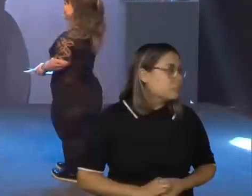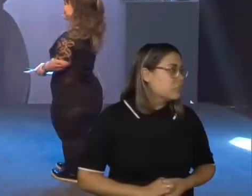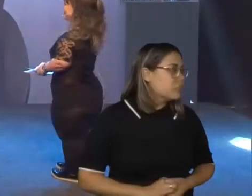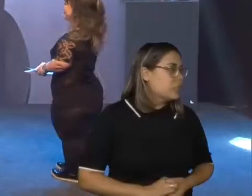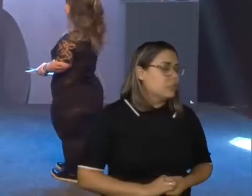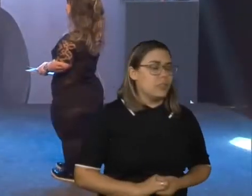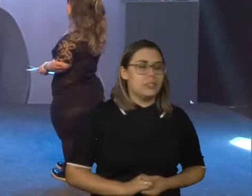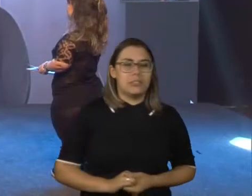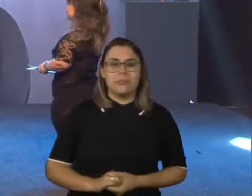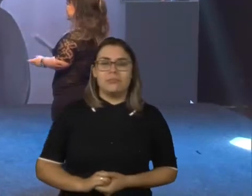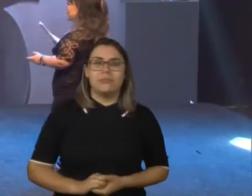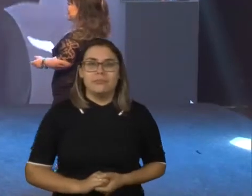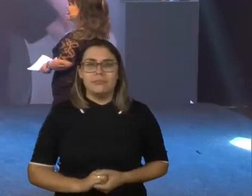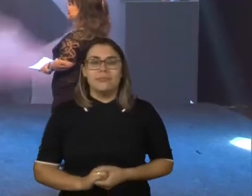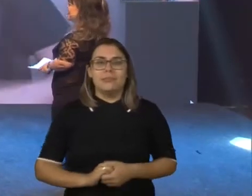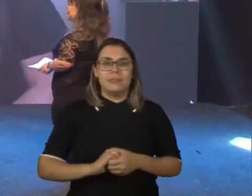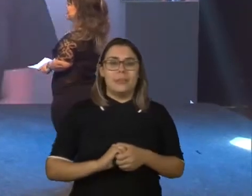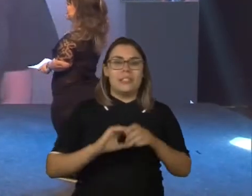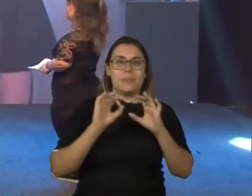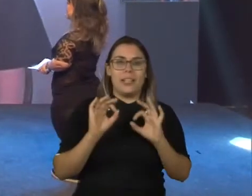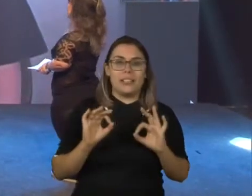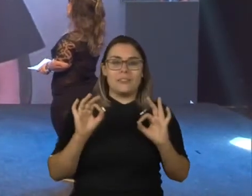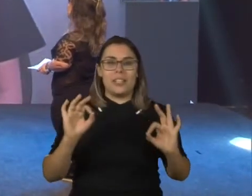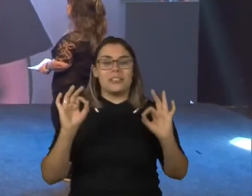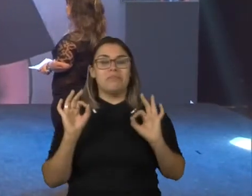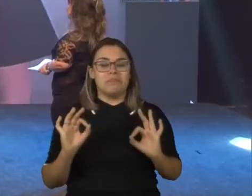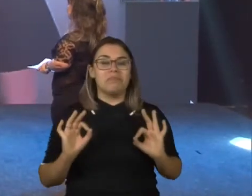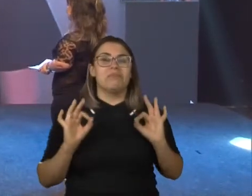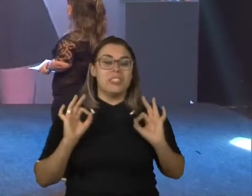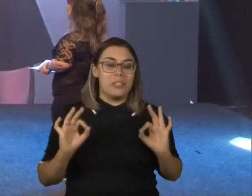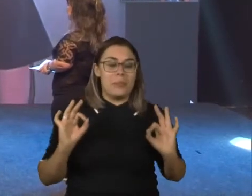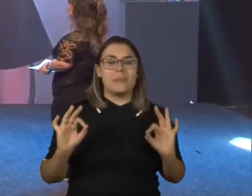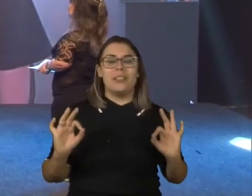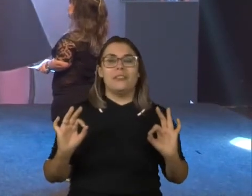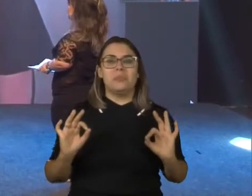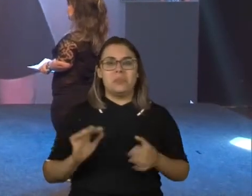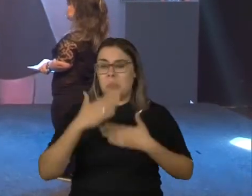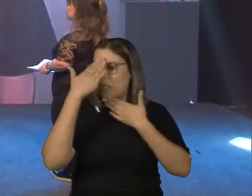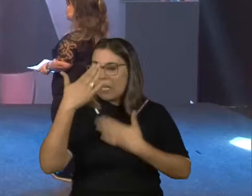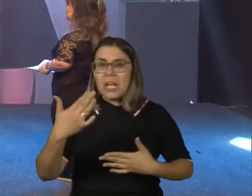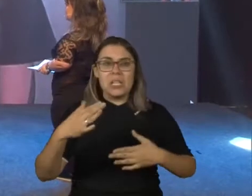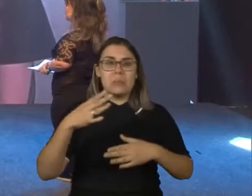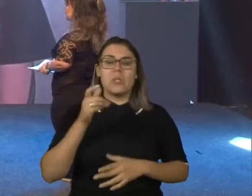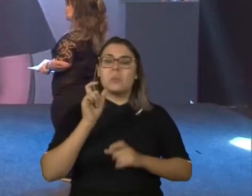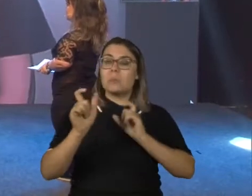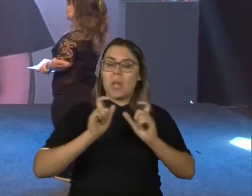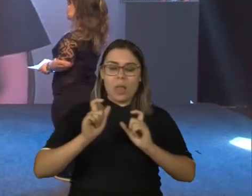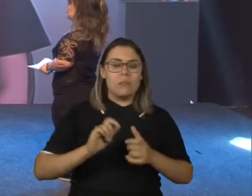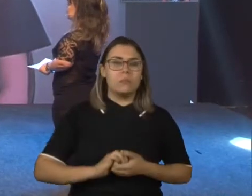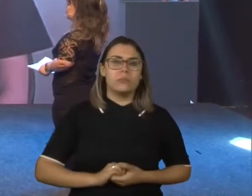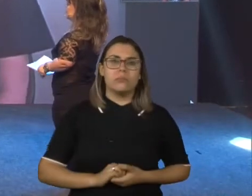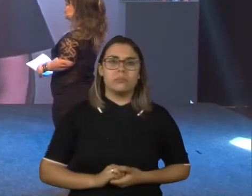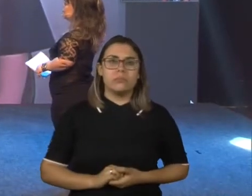Nossa, não. Maravilhoso, Clarinha. Nossa, obrigado, obrigada pela tua lucidez e pelas tuas palavras. Eu